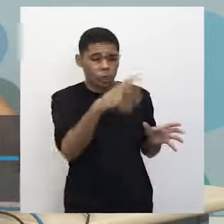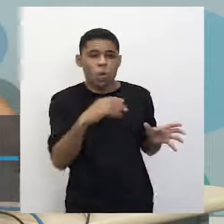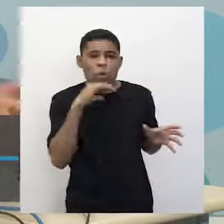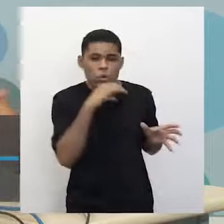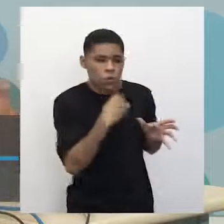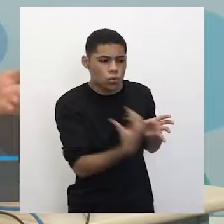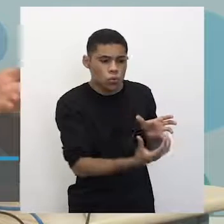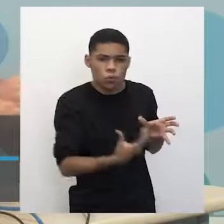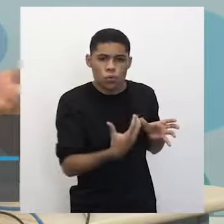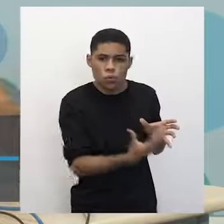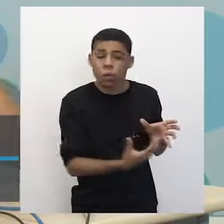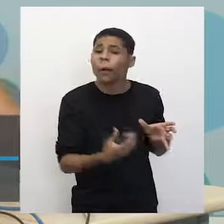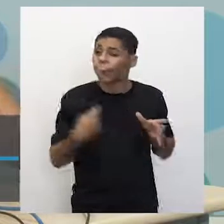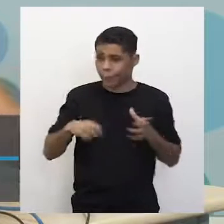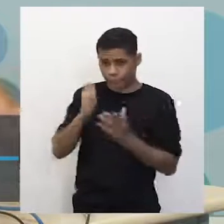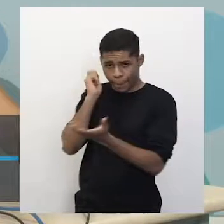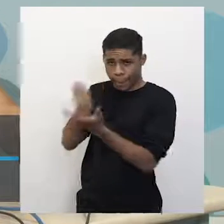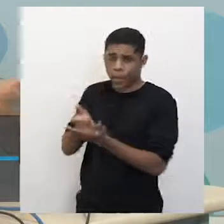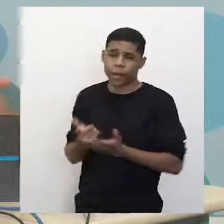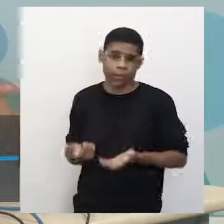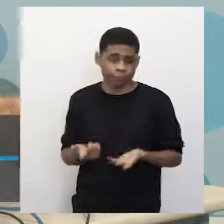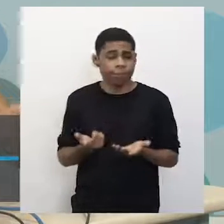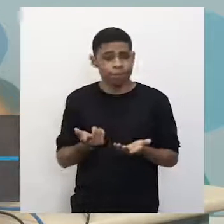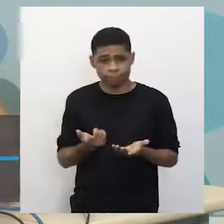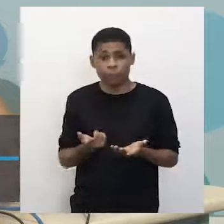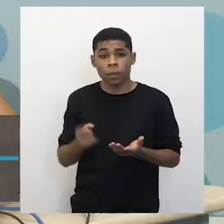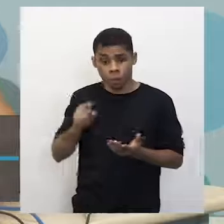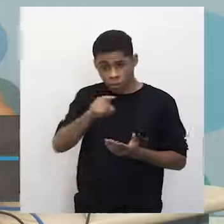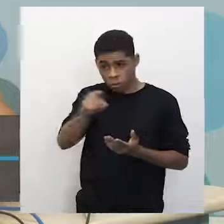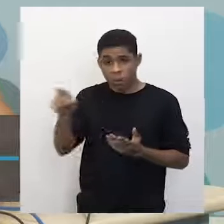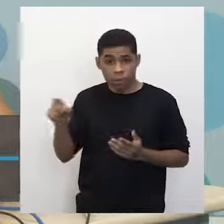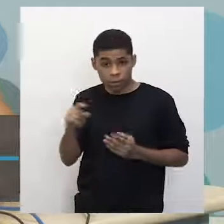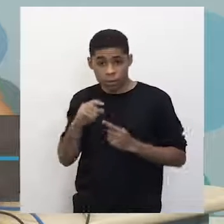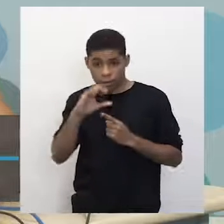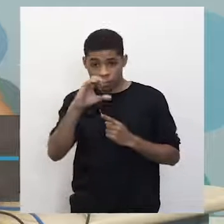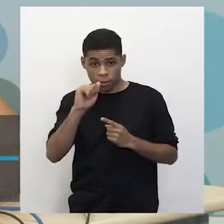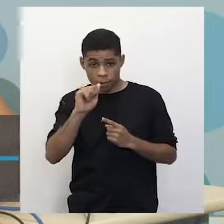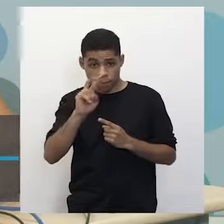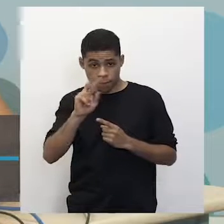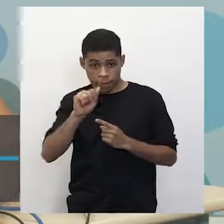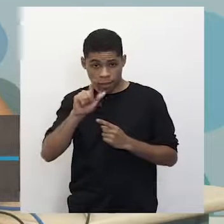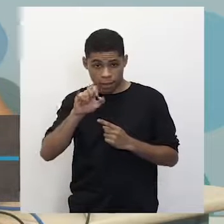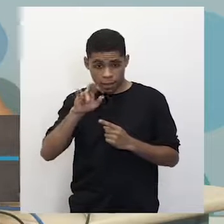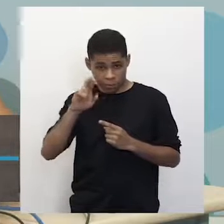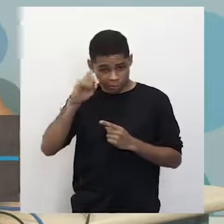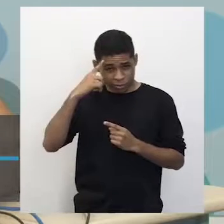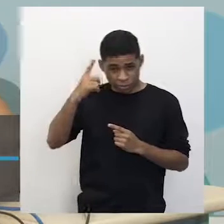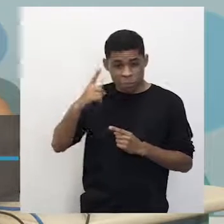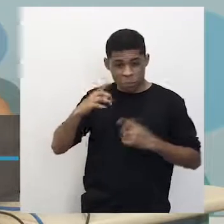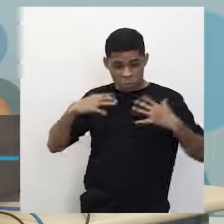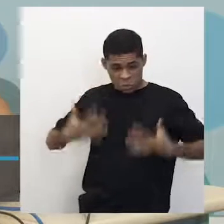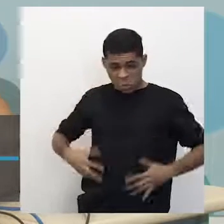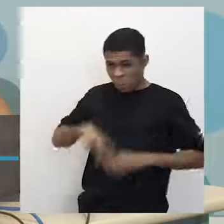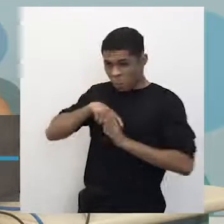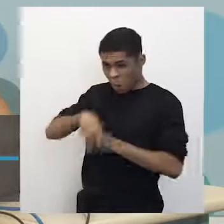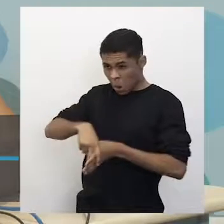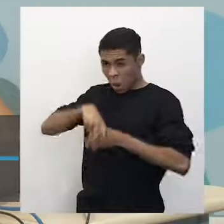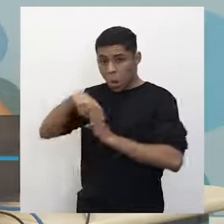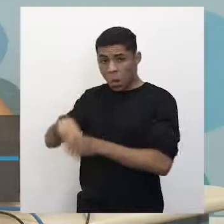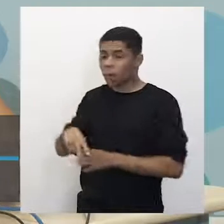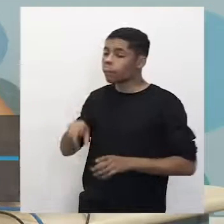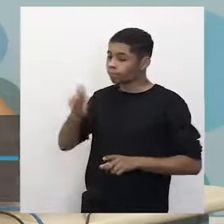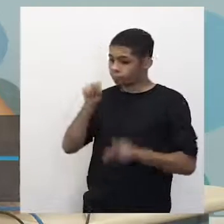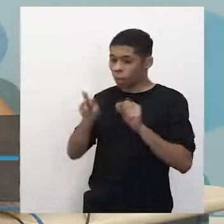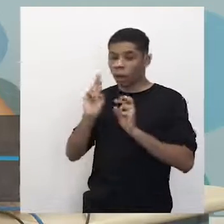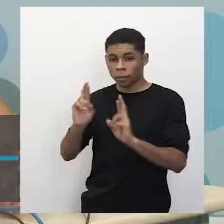também. Geralmente são os cavaleiros ali que ganham esse direito de cobrar esses impostos aí em forma de produção